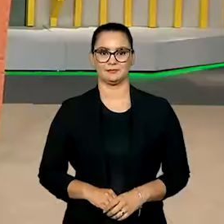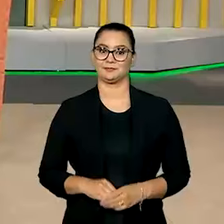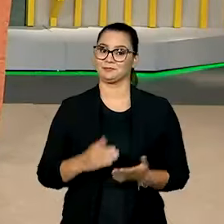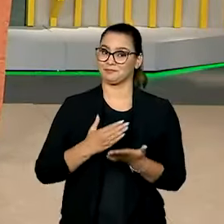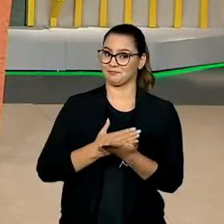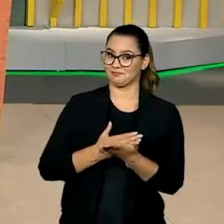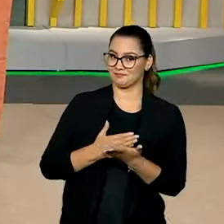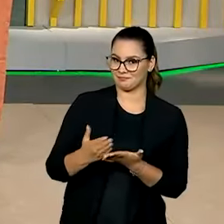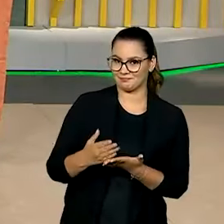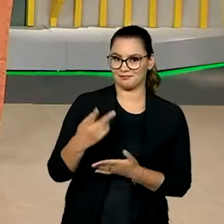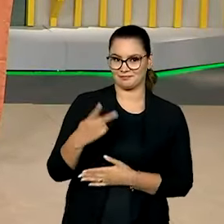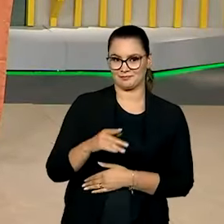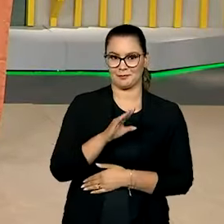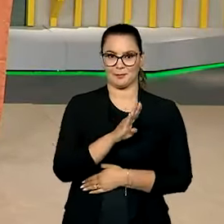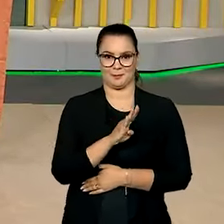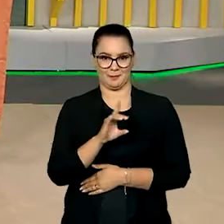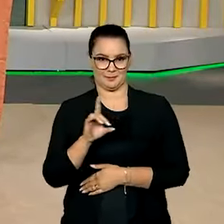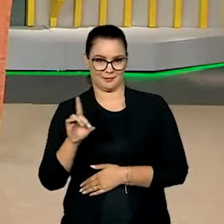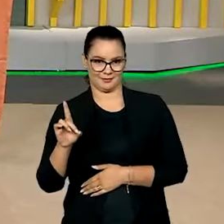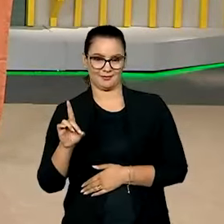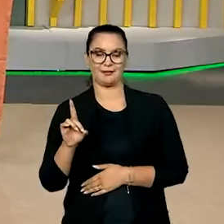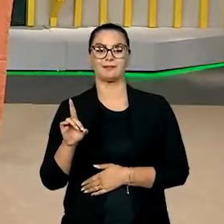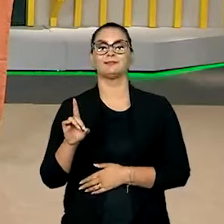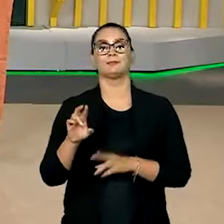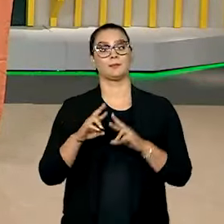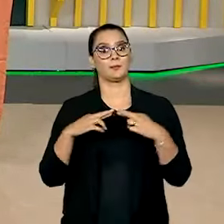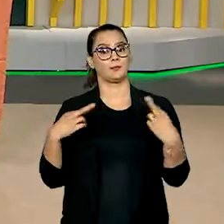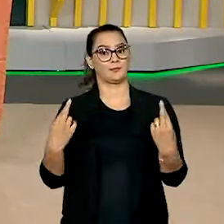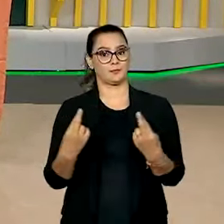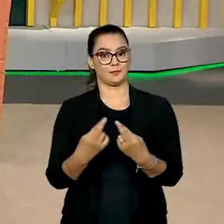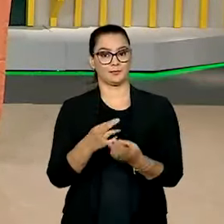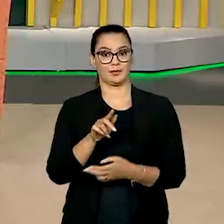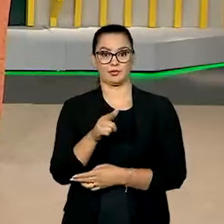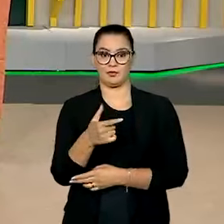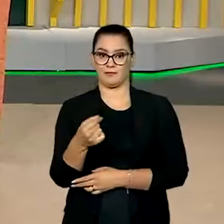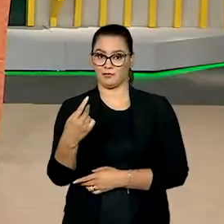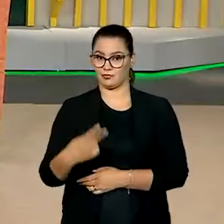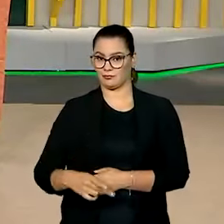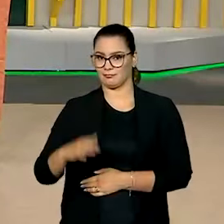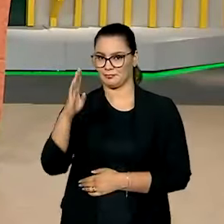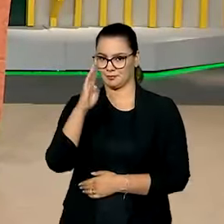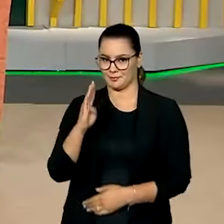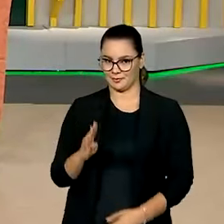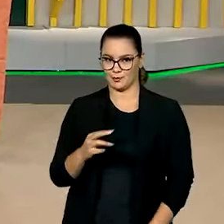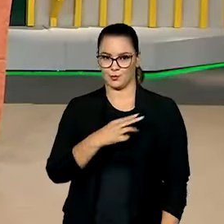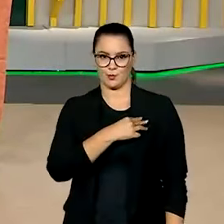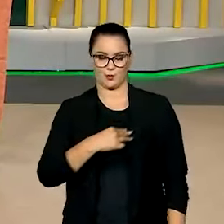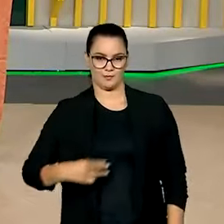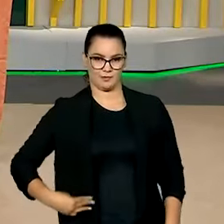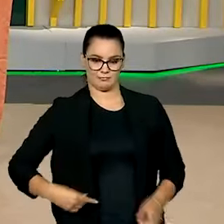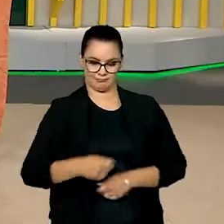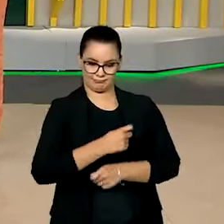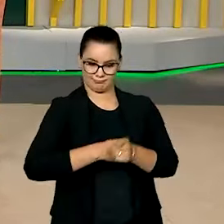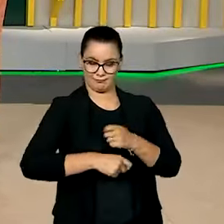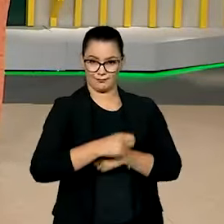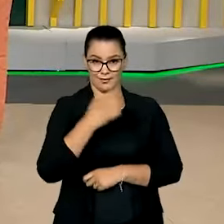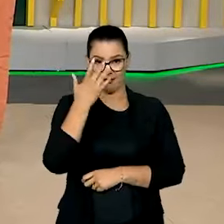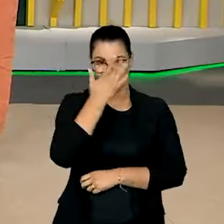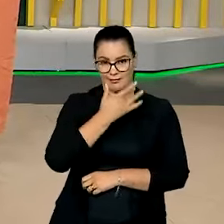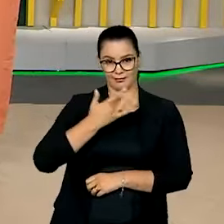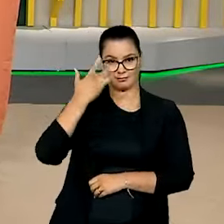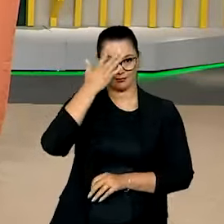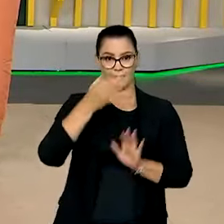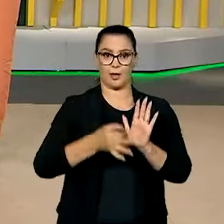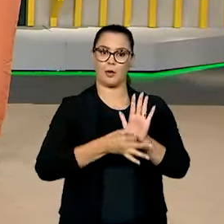E nós começamos esta edição do Brasil em Dia com mais uma reunião do G20 aqui no Brasil. O ministro da Fazenda, Fernando Haddad,